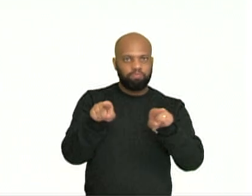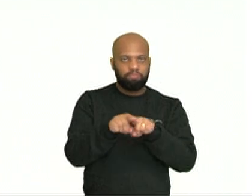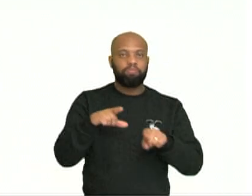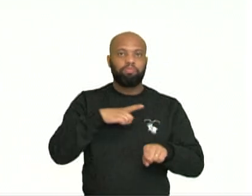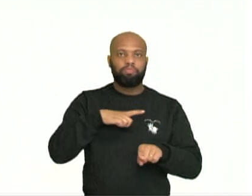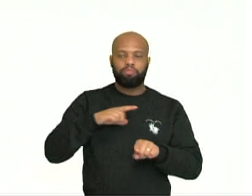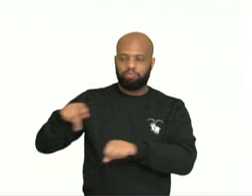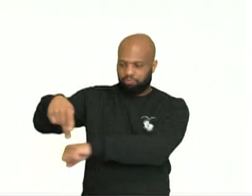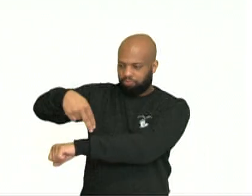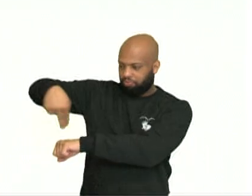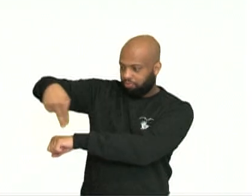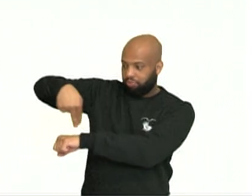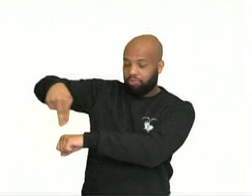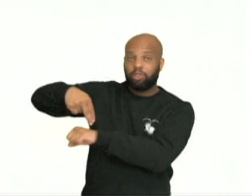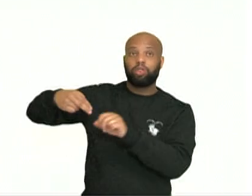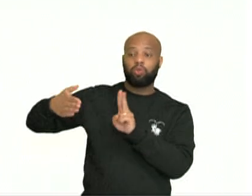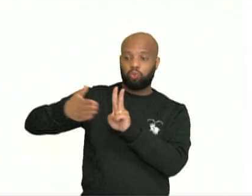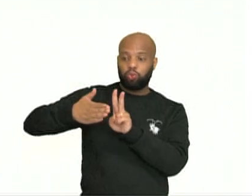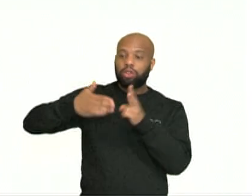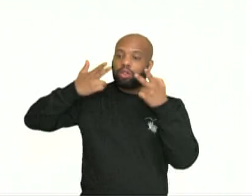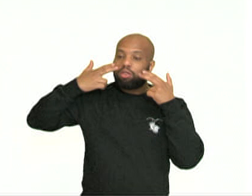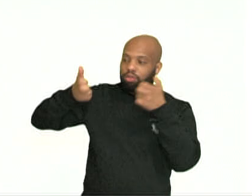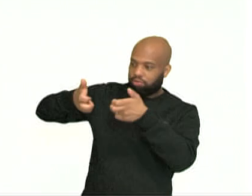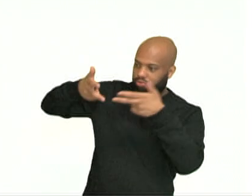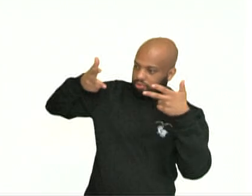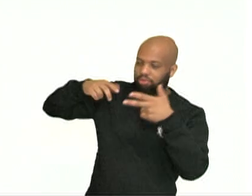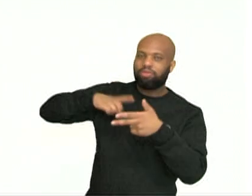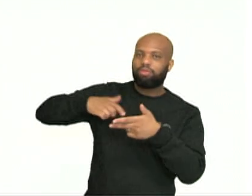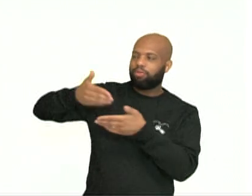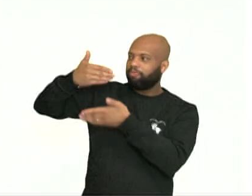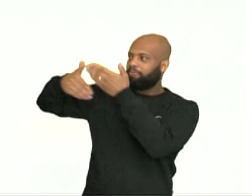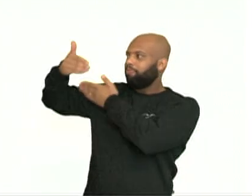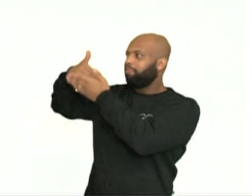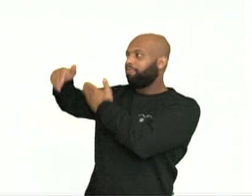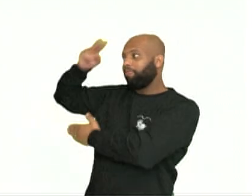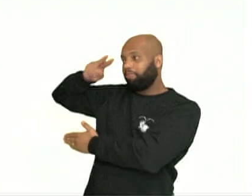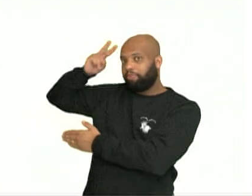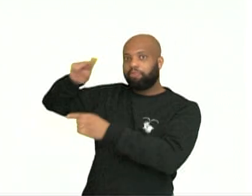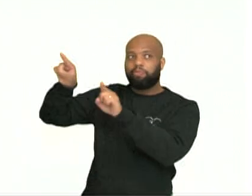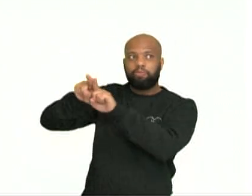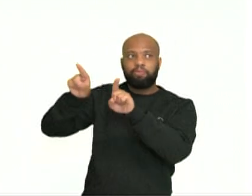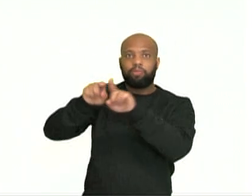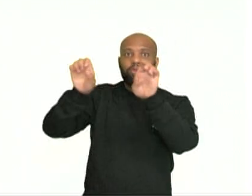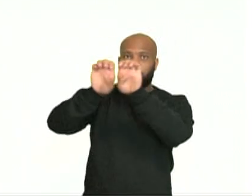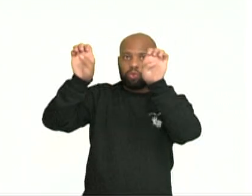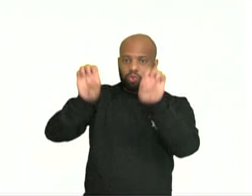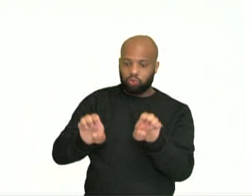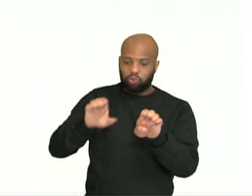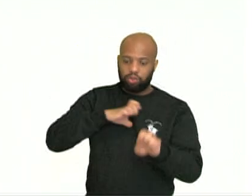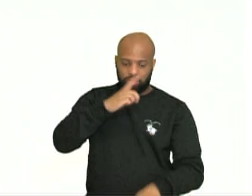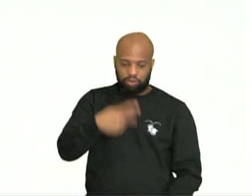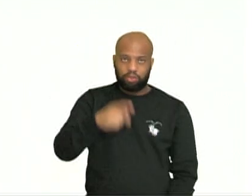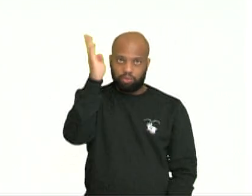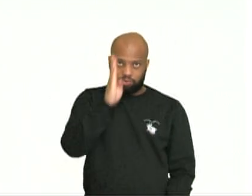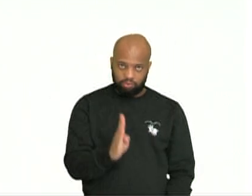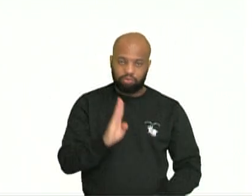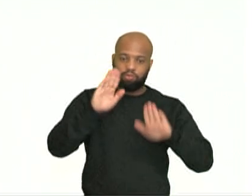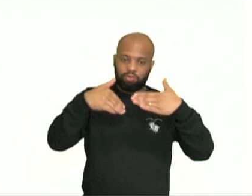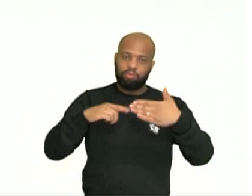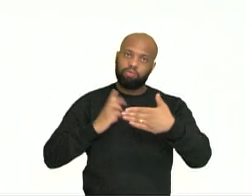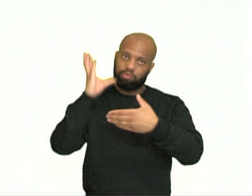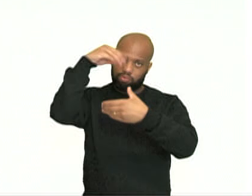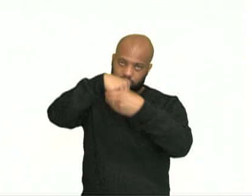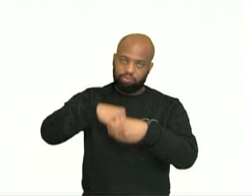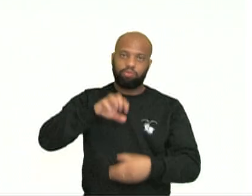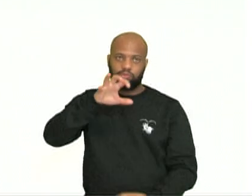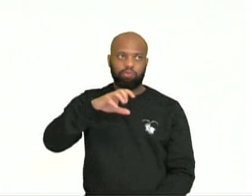nação indígena, com todo um passado histórico e toda uma conotação de estruturação em nosso território. Então, dentro desse